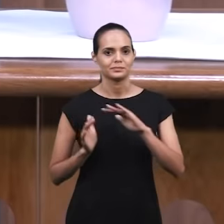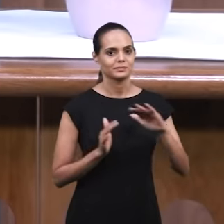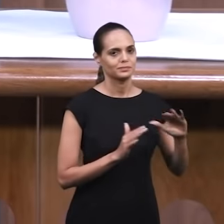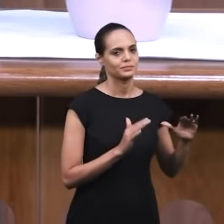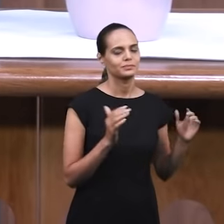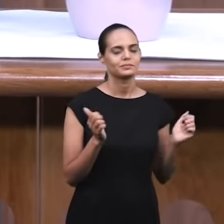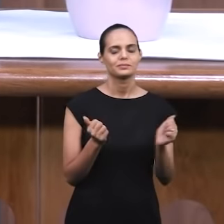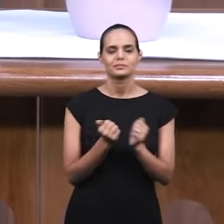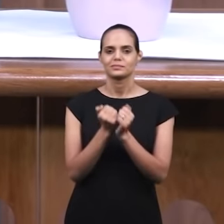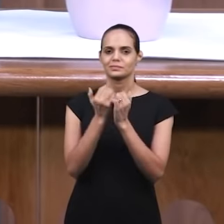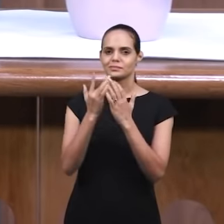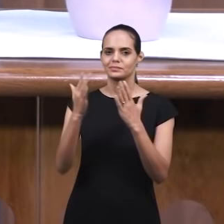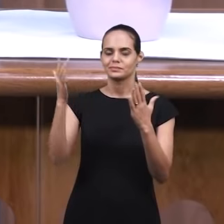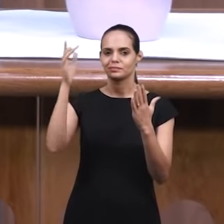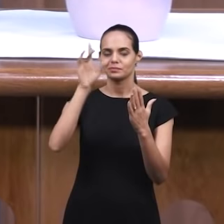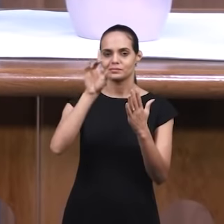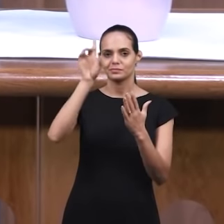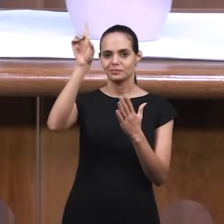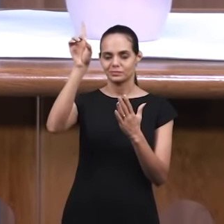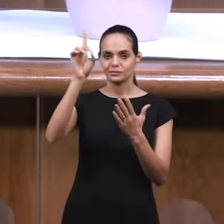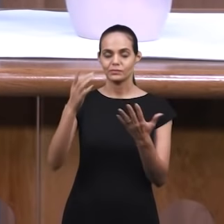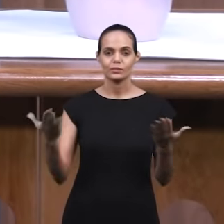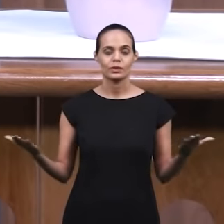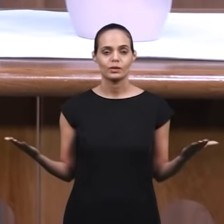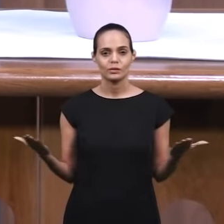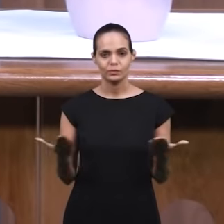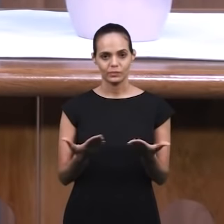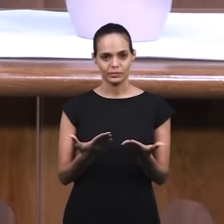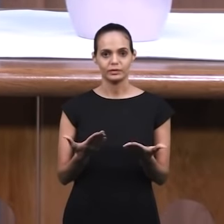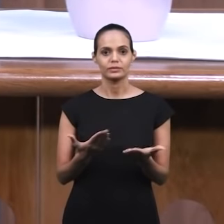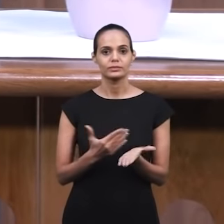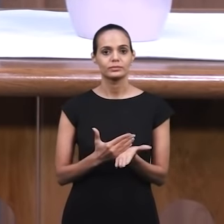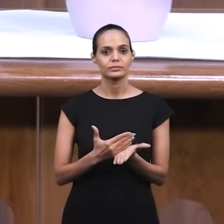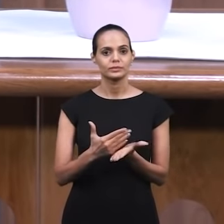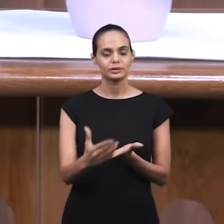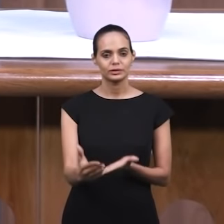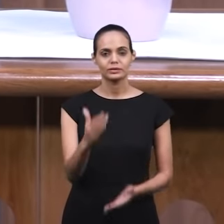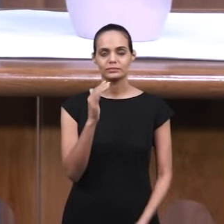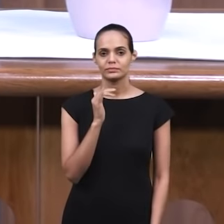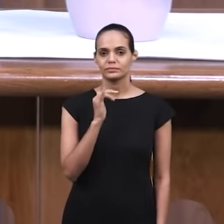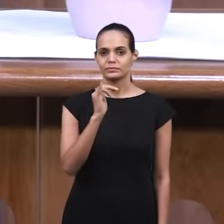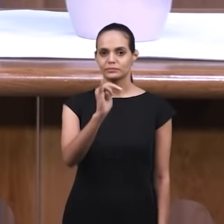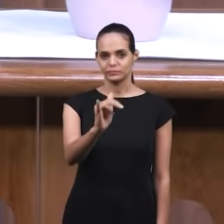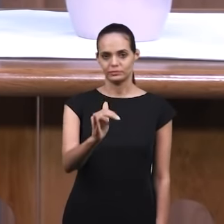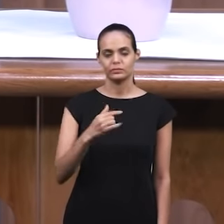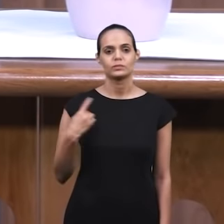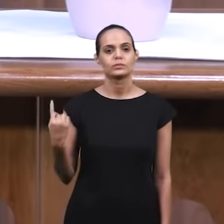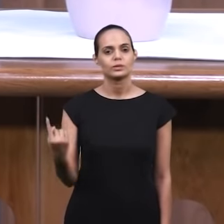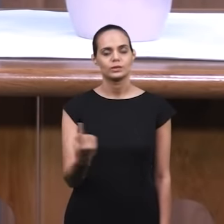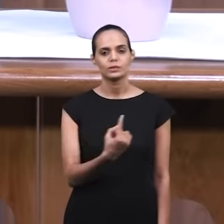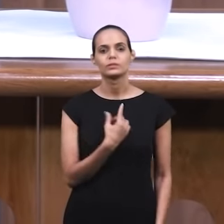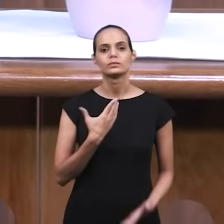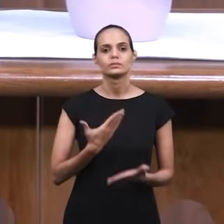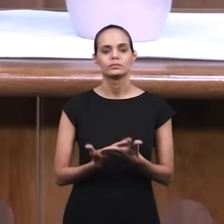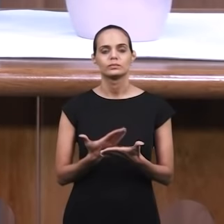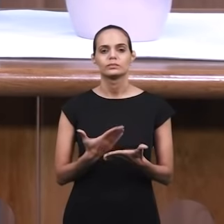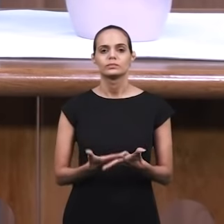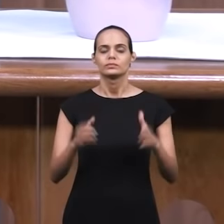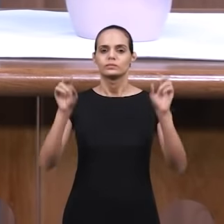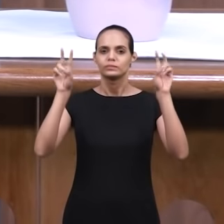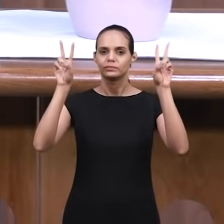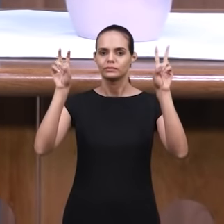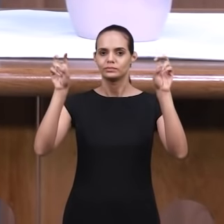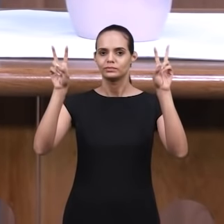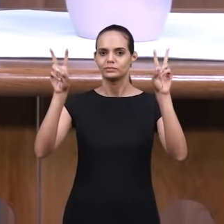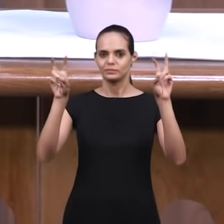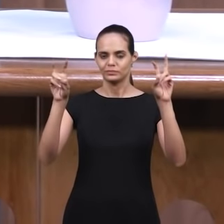Deus. Eu quero agora iniciar dizendo que nós estamos abordando este tema a respeito